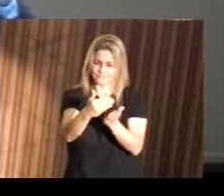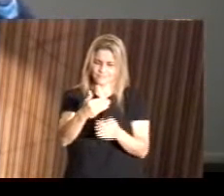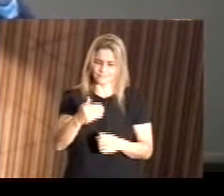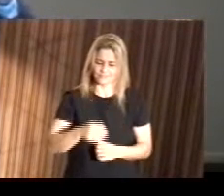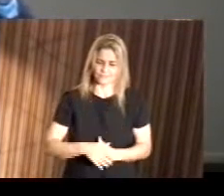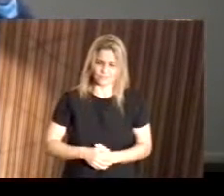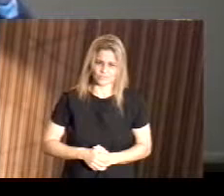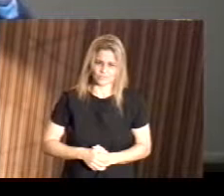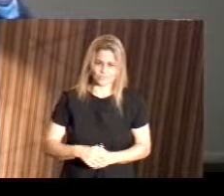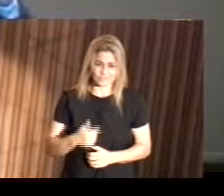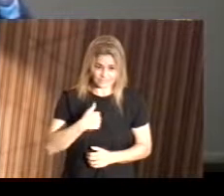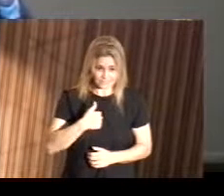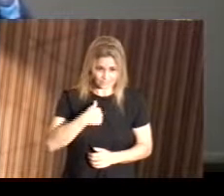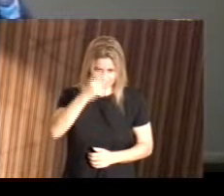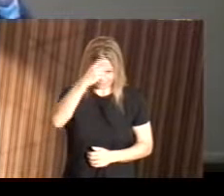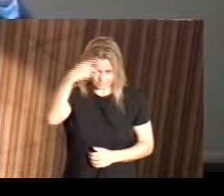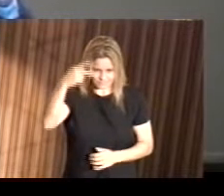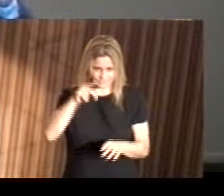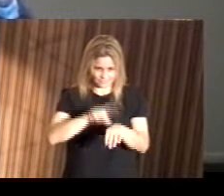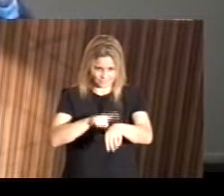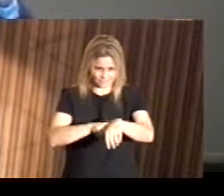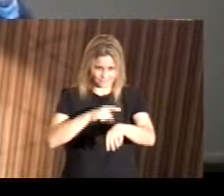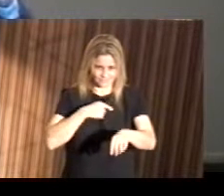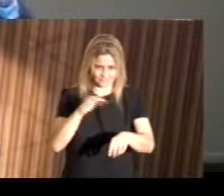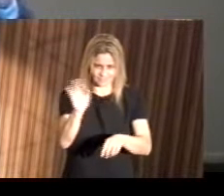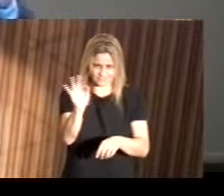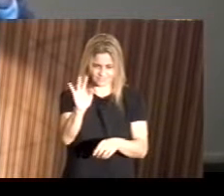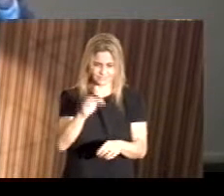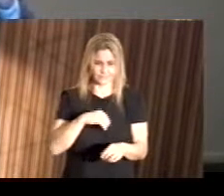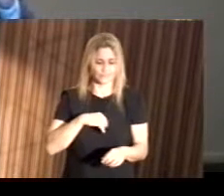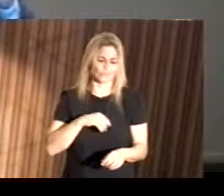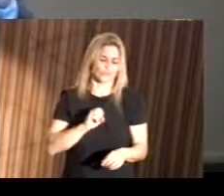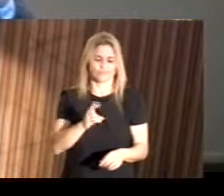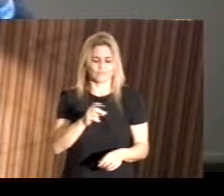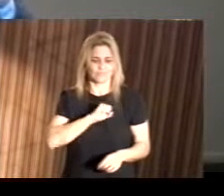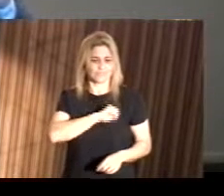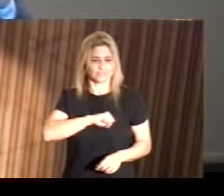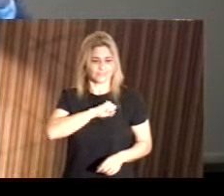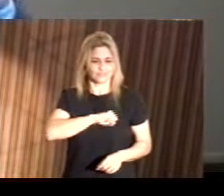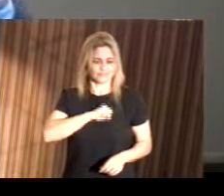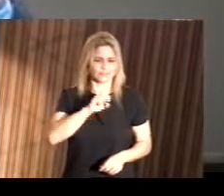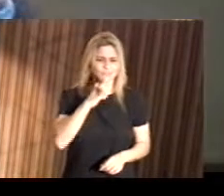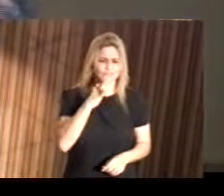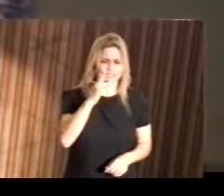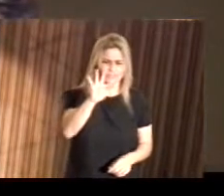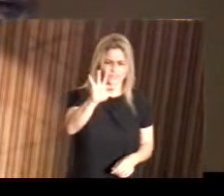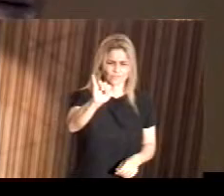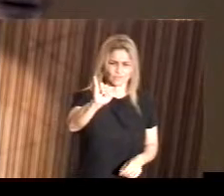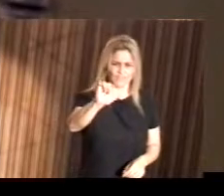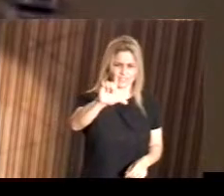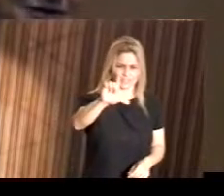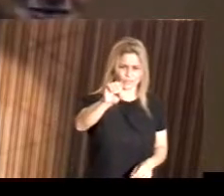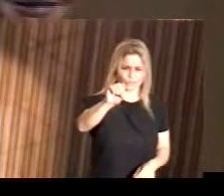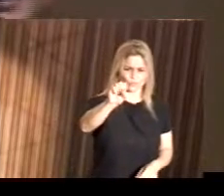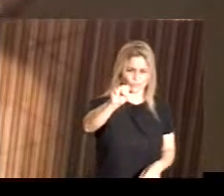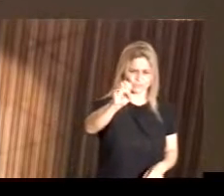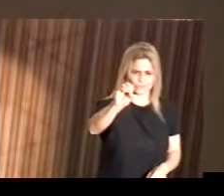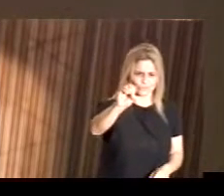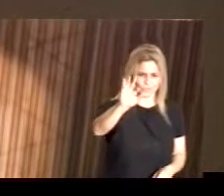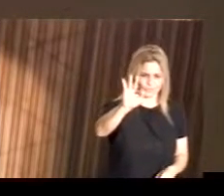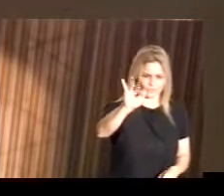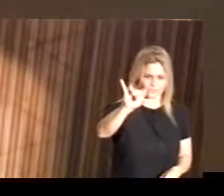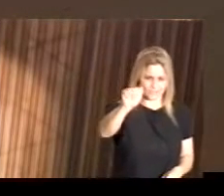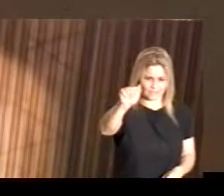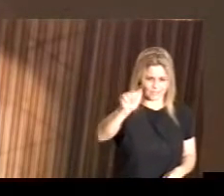Eu detestava, quando estava fazendo seminário, estudar filosofia. Eu dizia